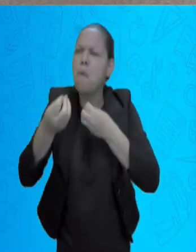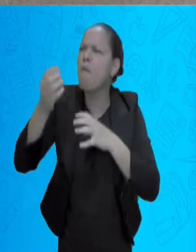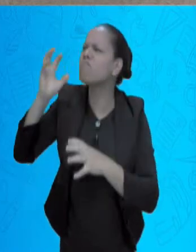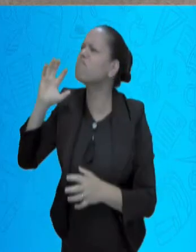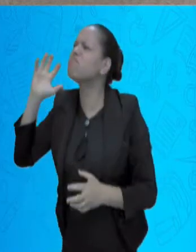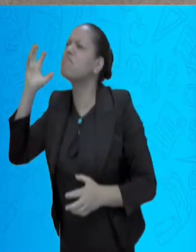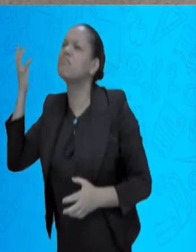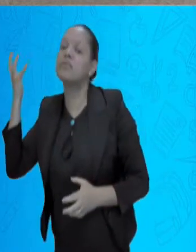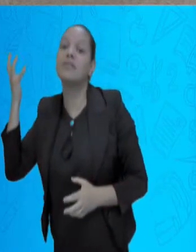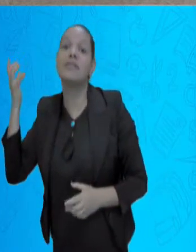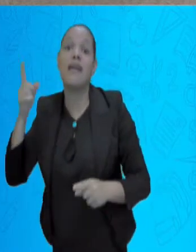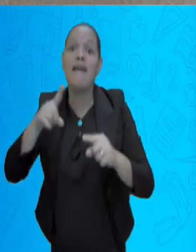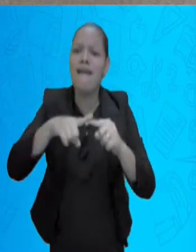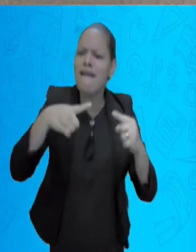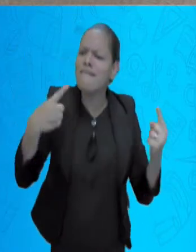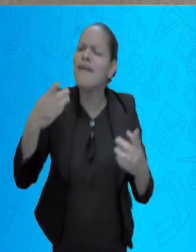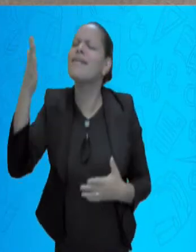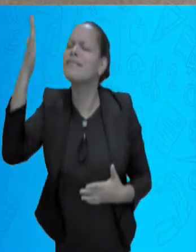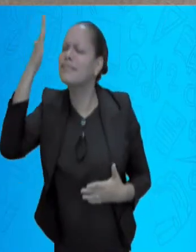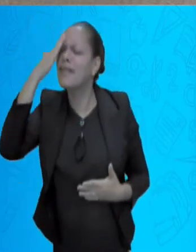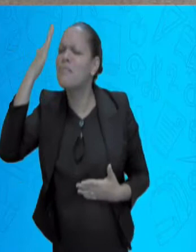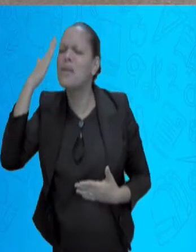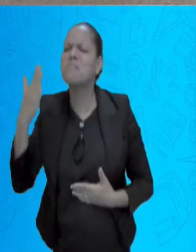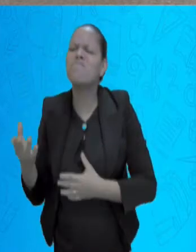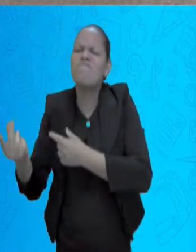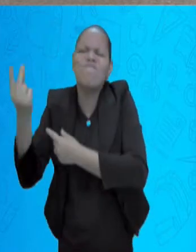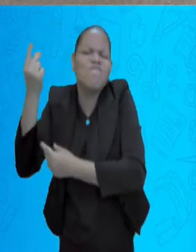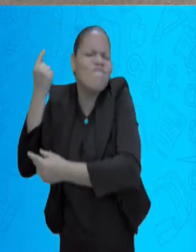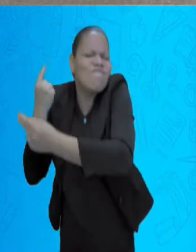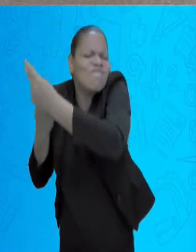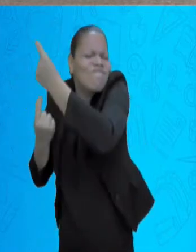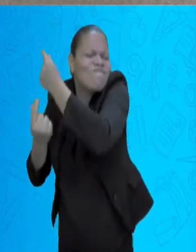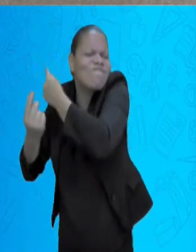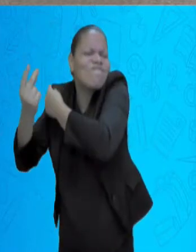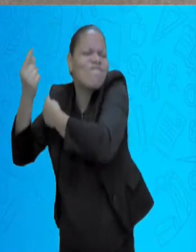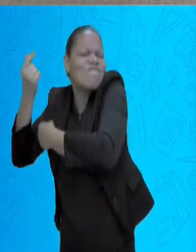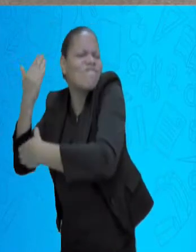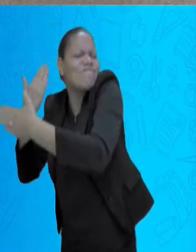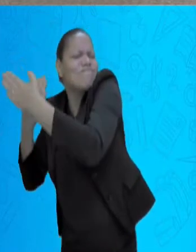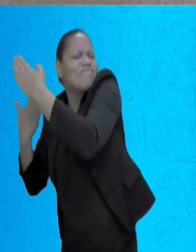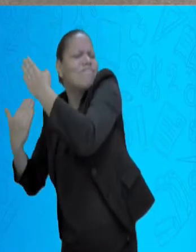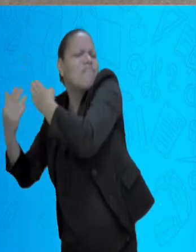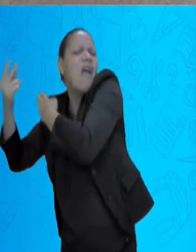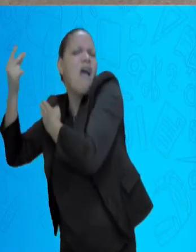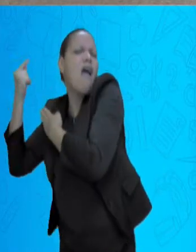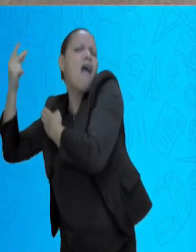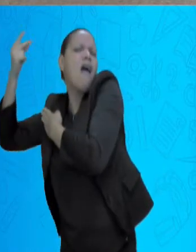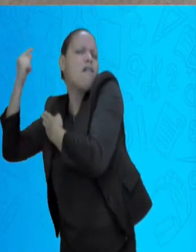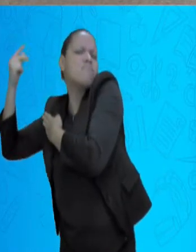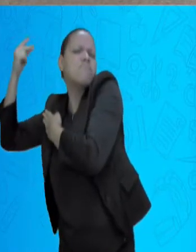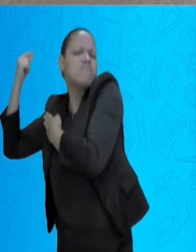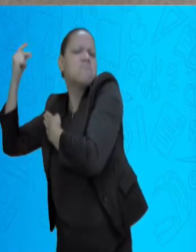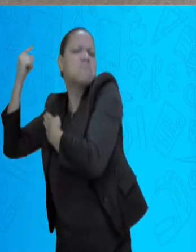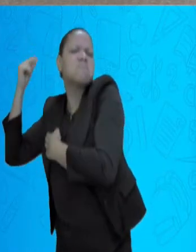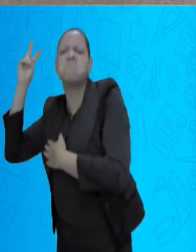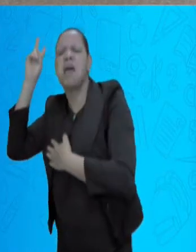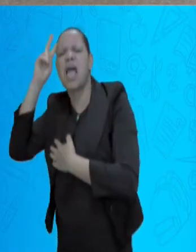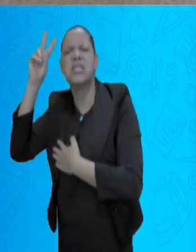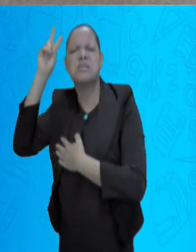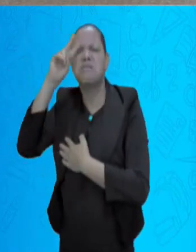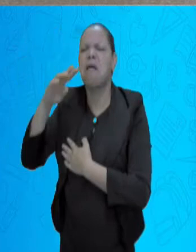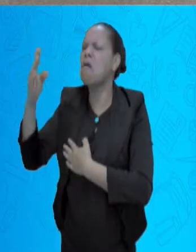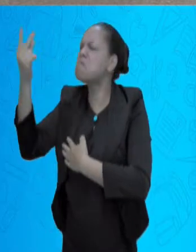foi na pré-história. Professora Grazi, mas o que é pré-história? É a história do homem lá